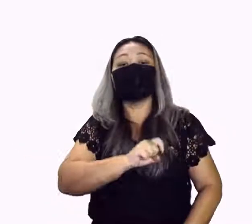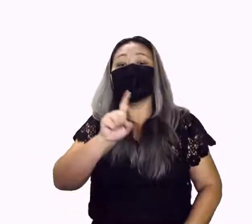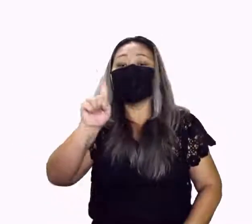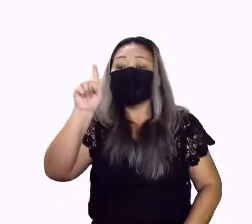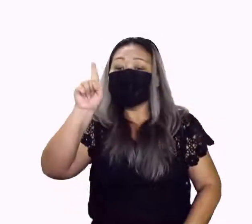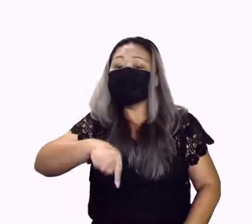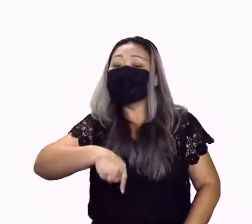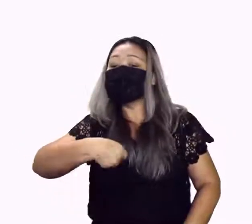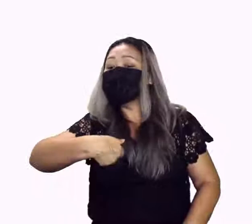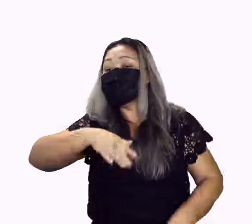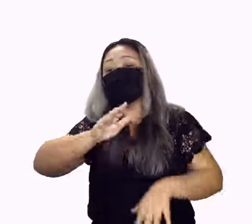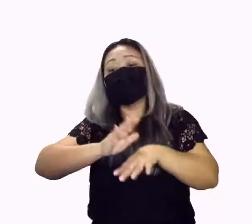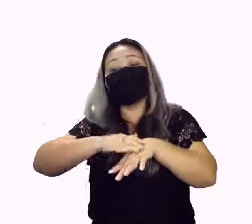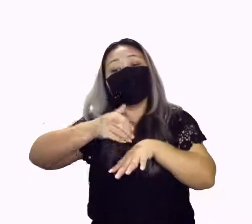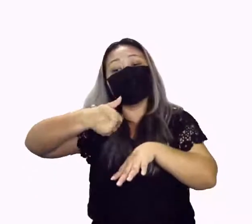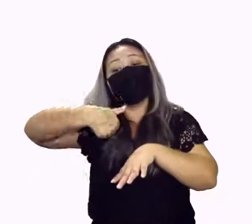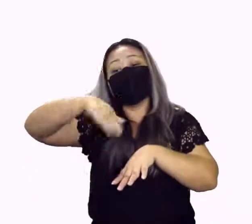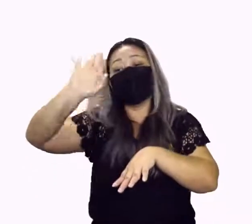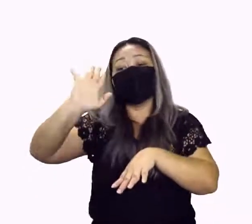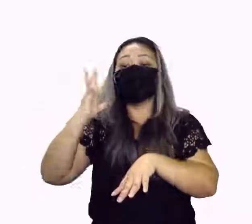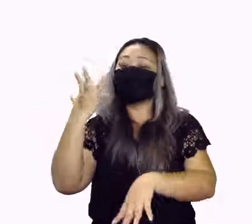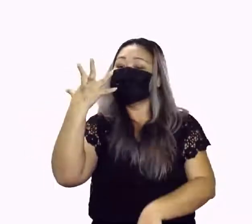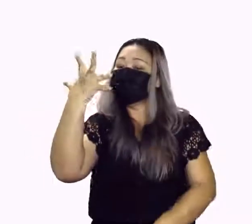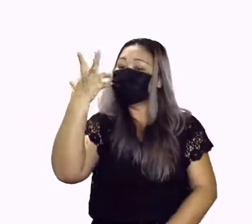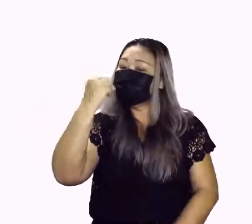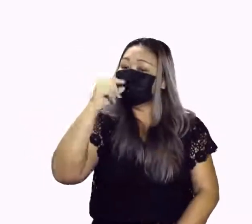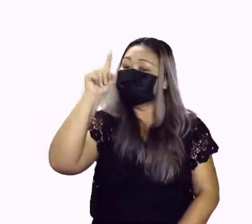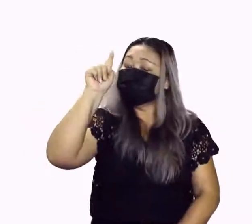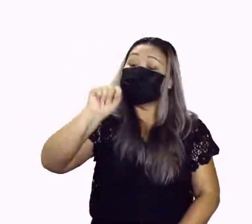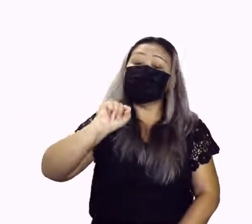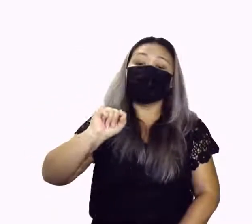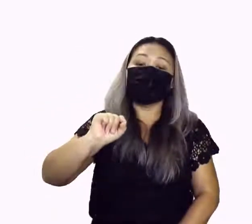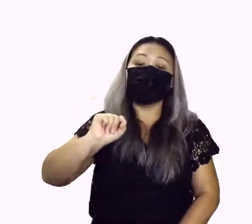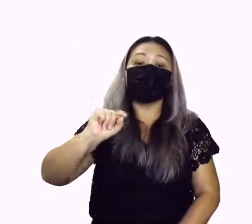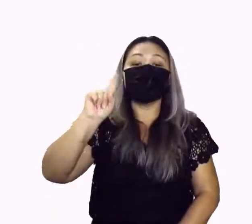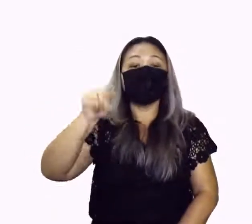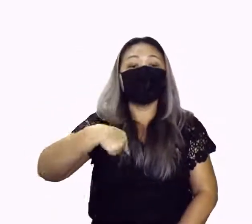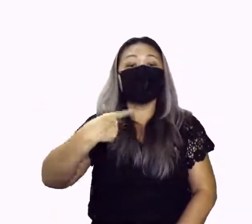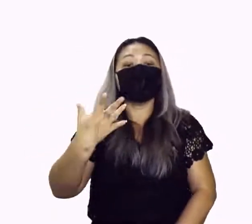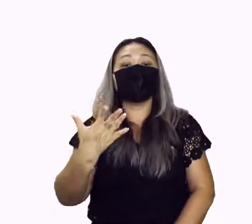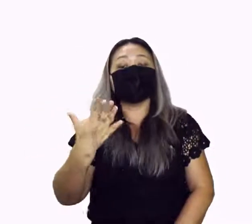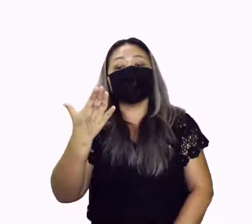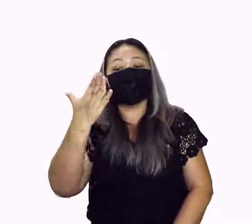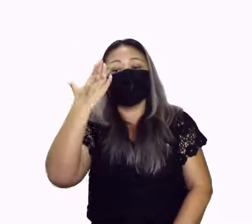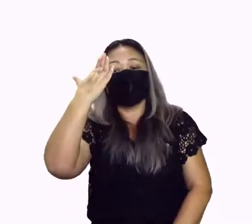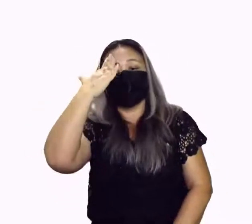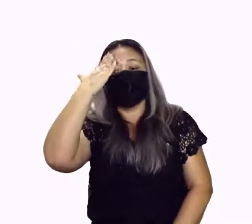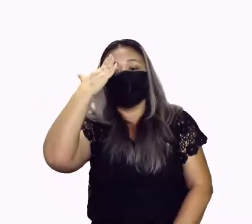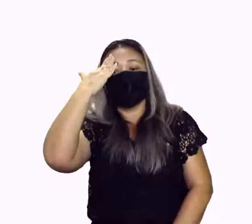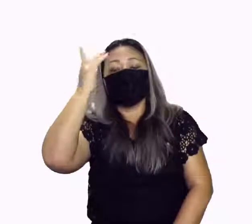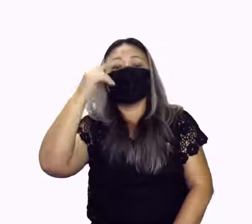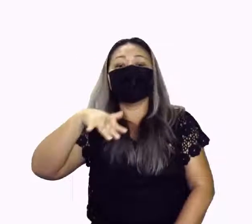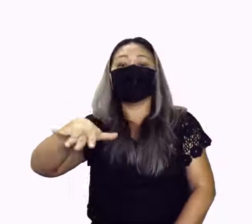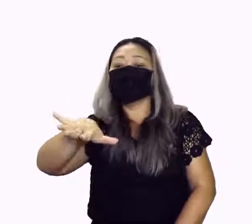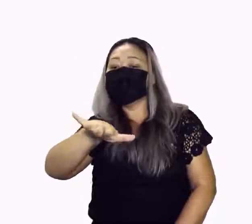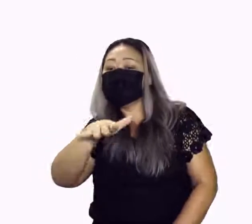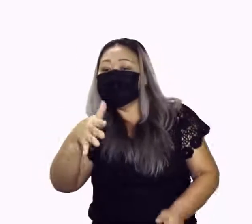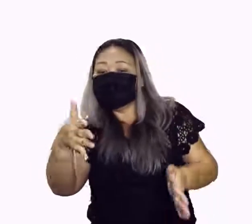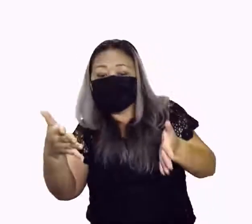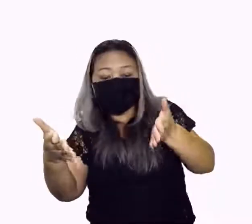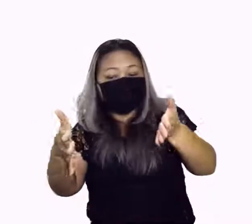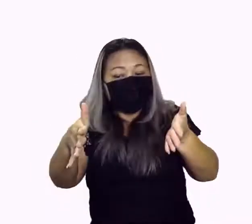belas é o quê? A sabedoria, gente. Então, a sabedoria está nesse meio,